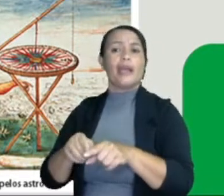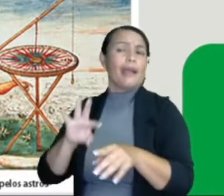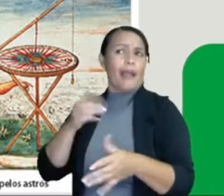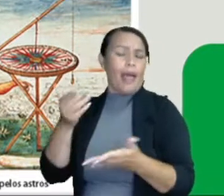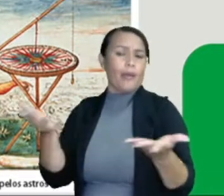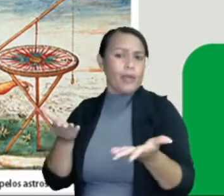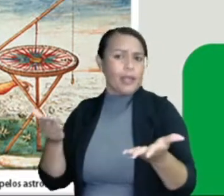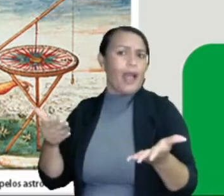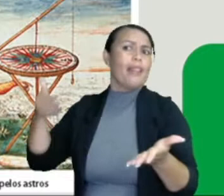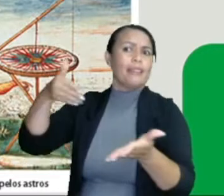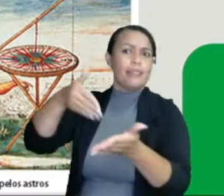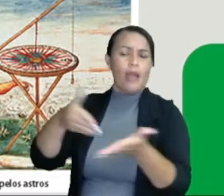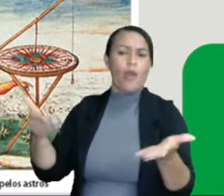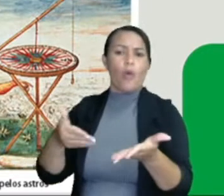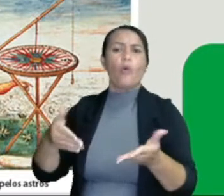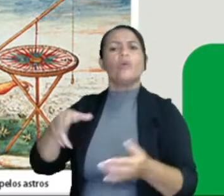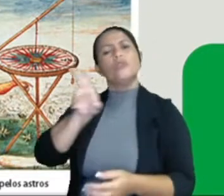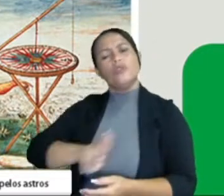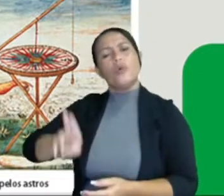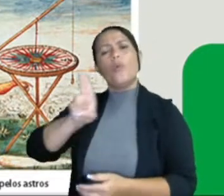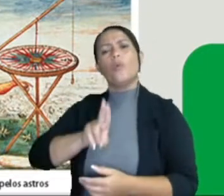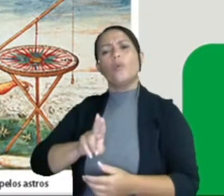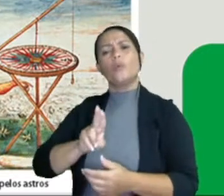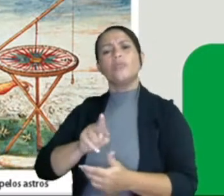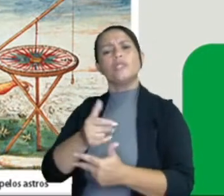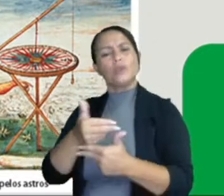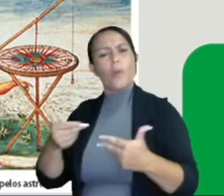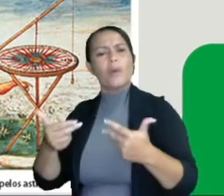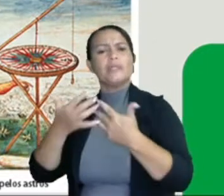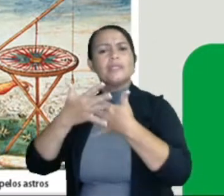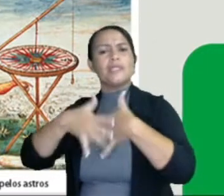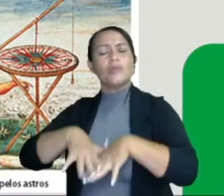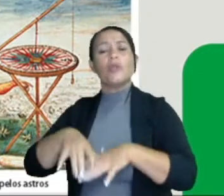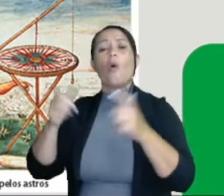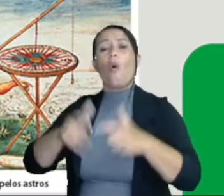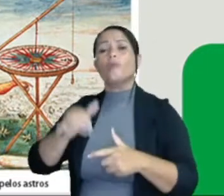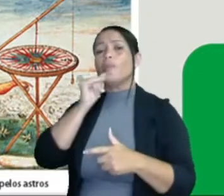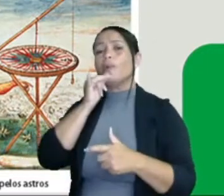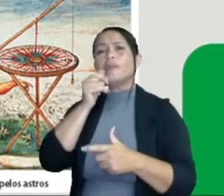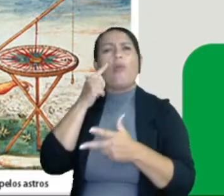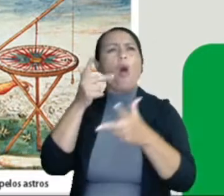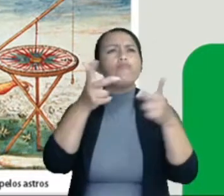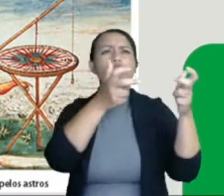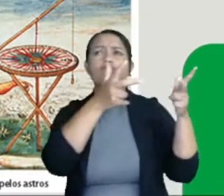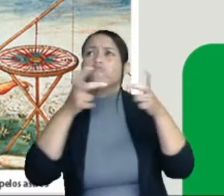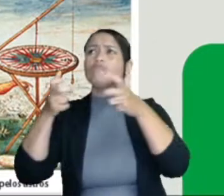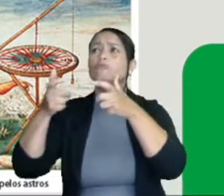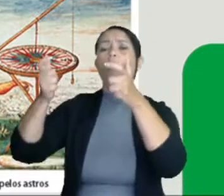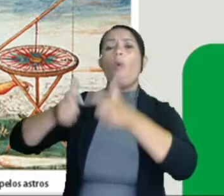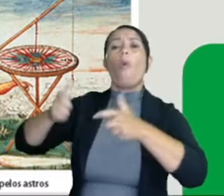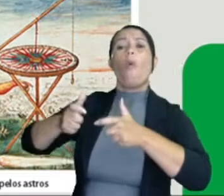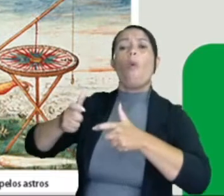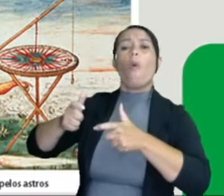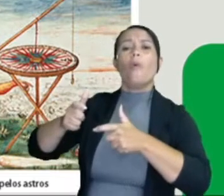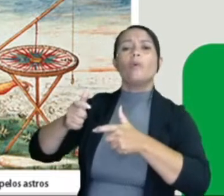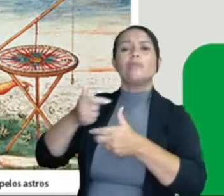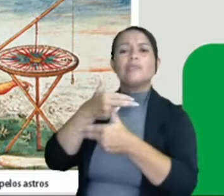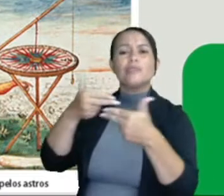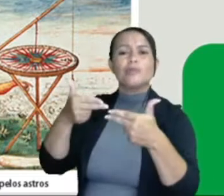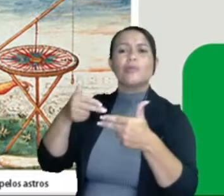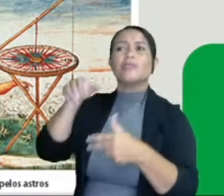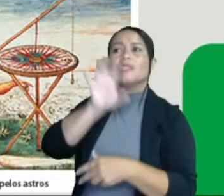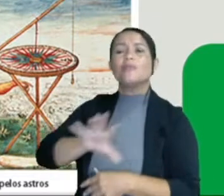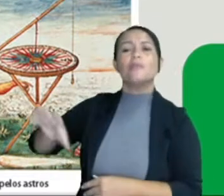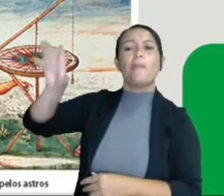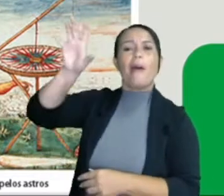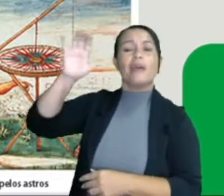faz uso desse mecanismo, onde a gente pode se localizar com base na posição desses astros no espaço,